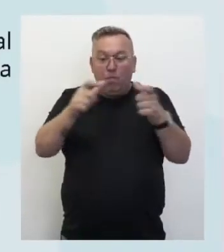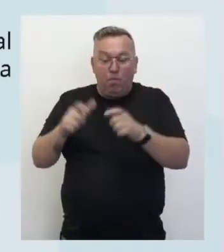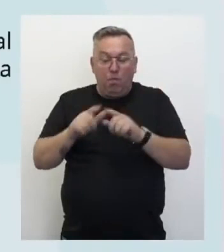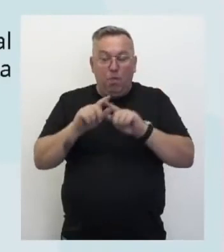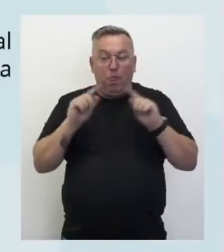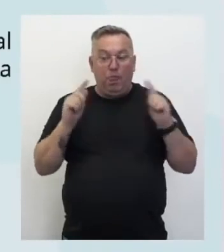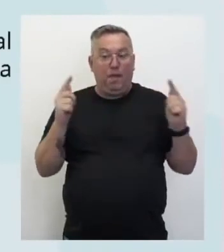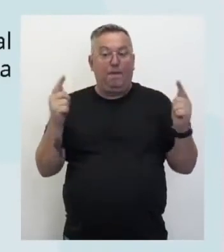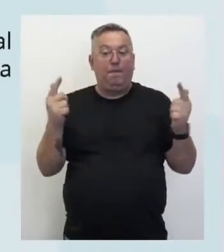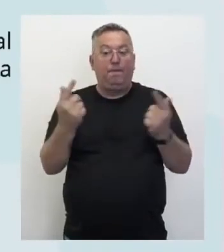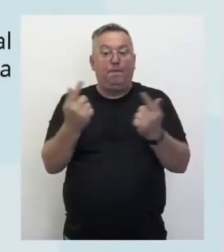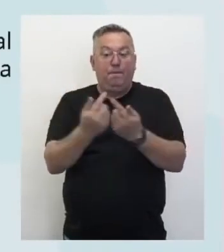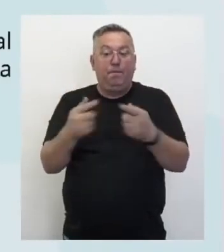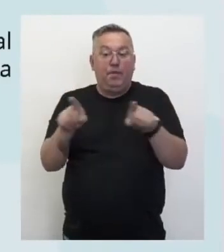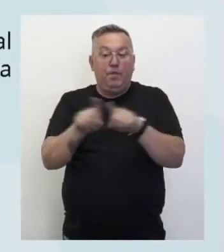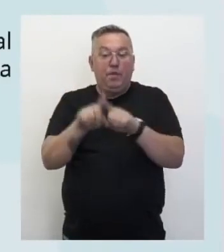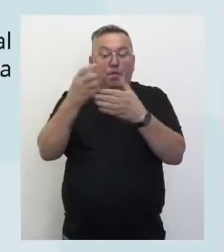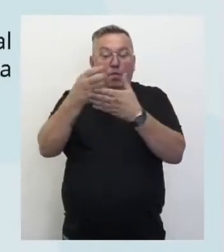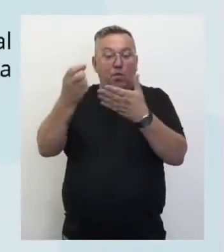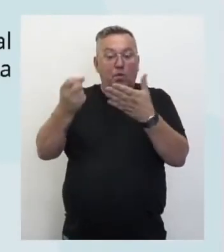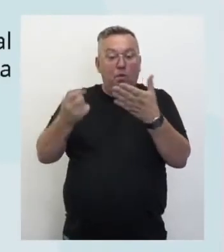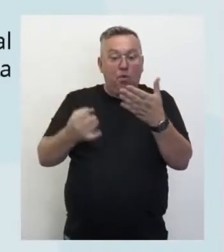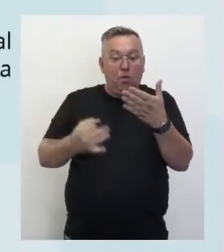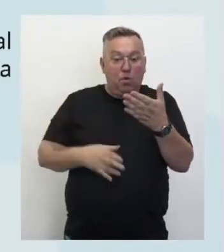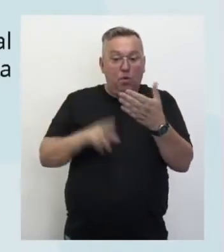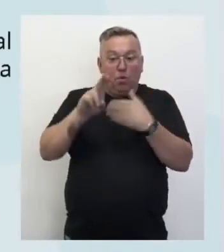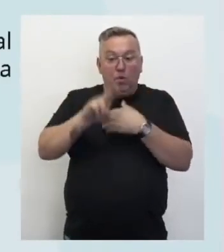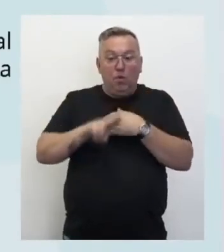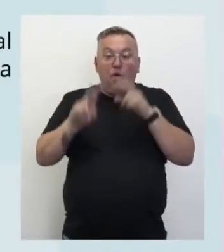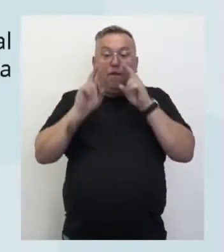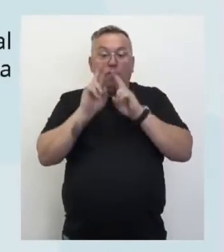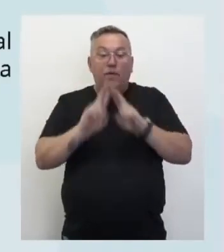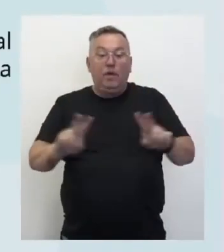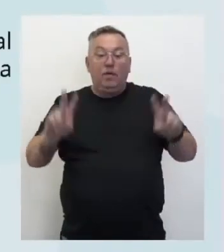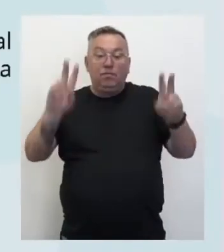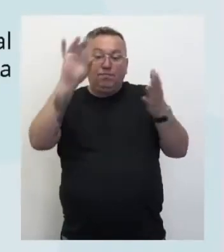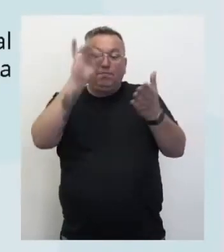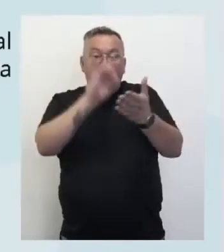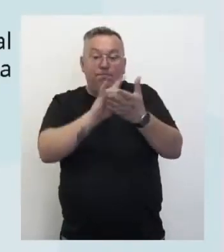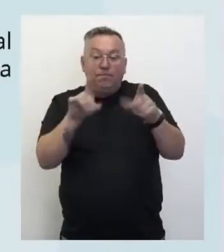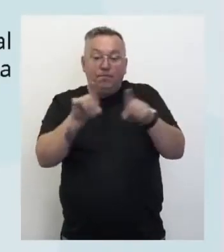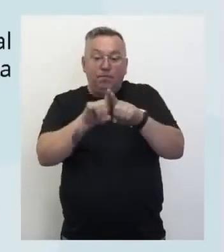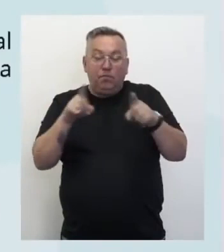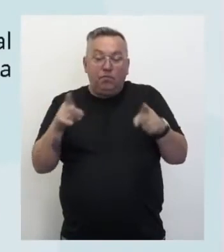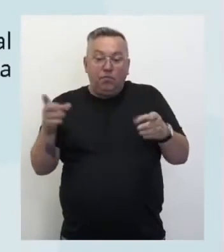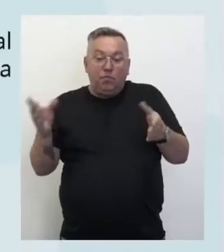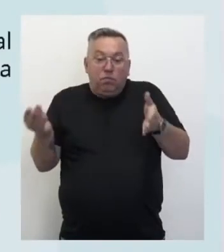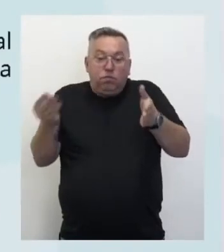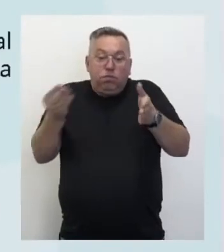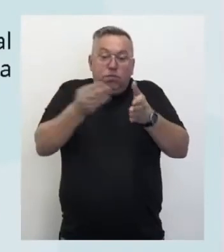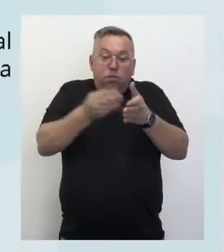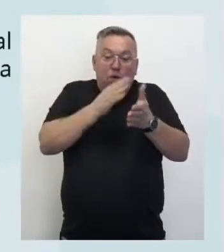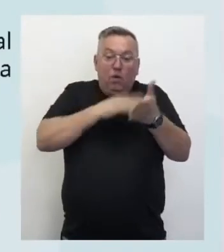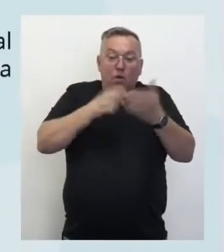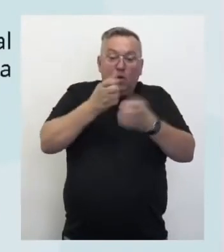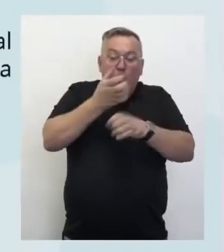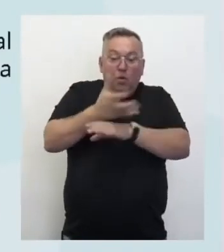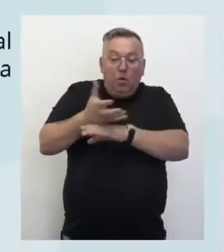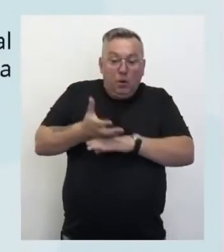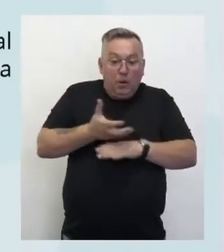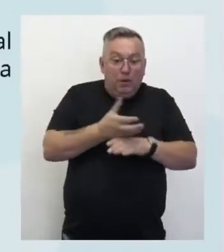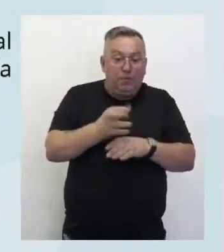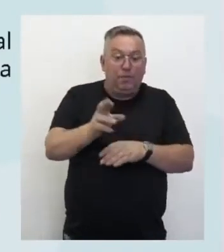geográfico. Ela pode ser definida como uma unidade visível do real e que incorpora todos os